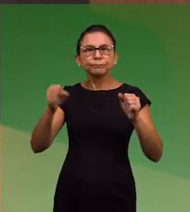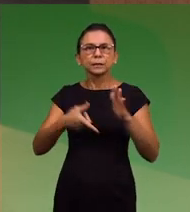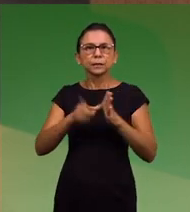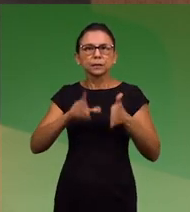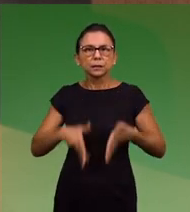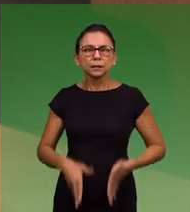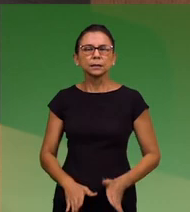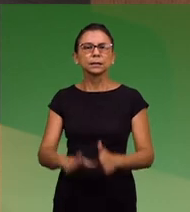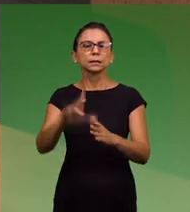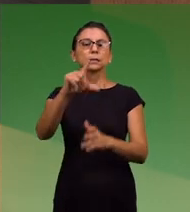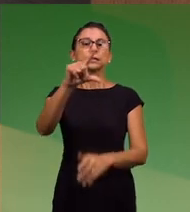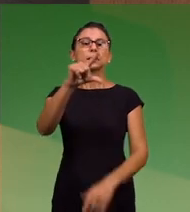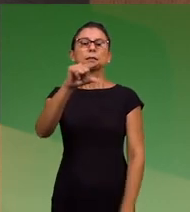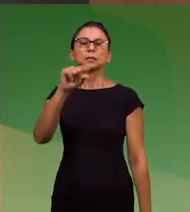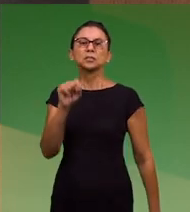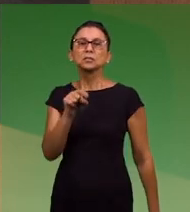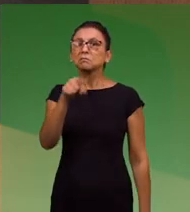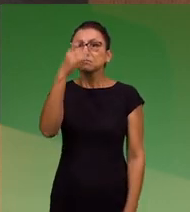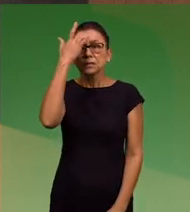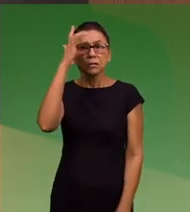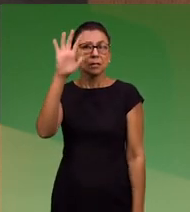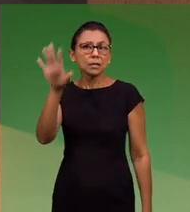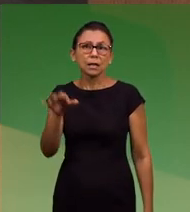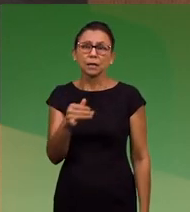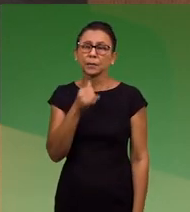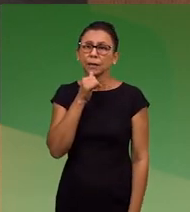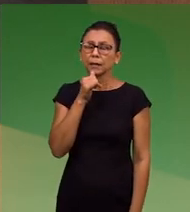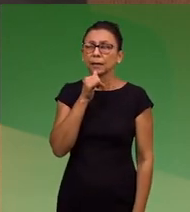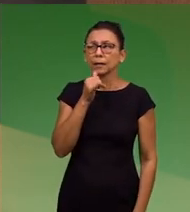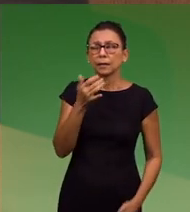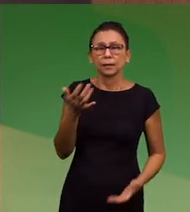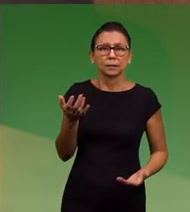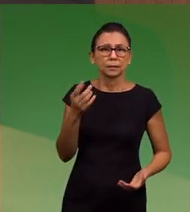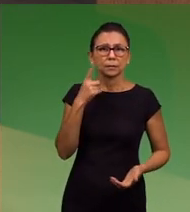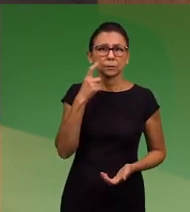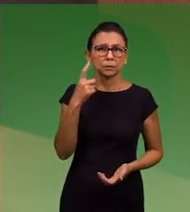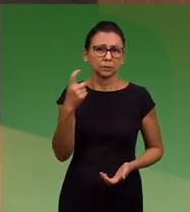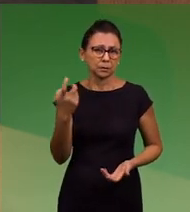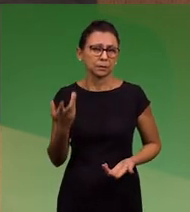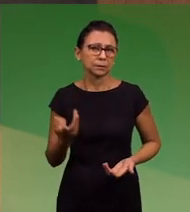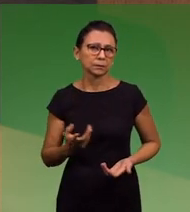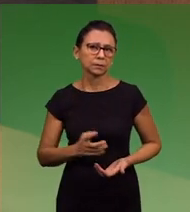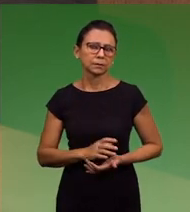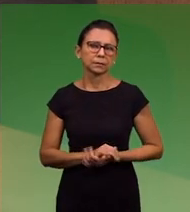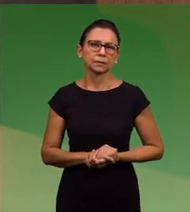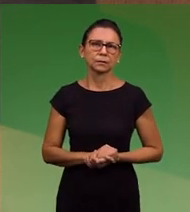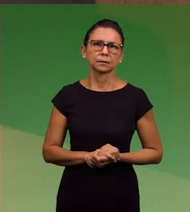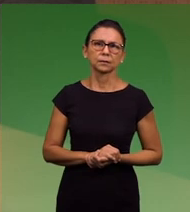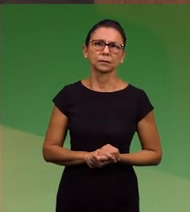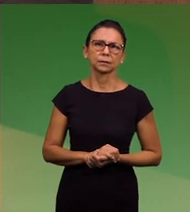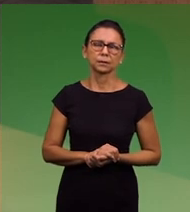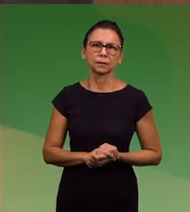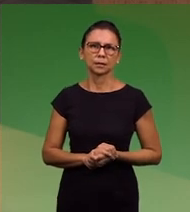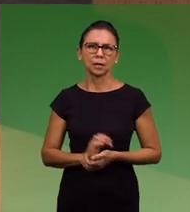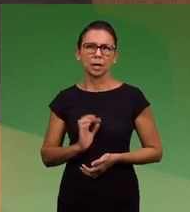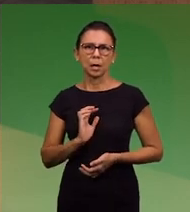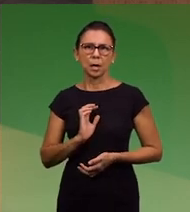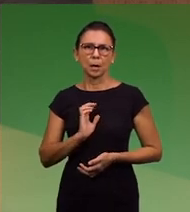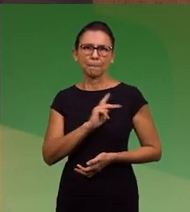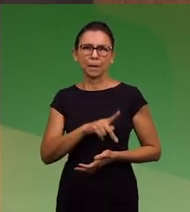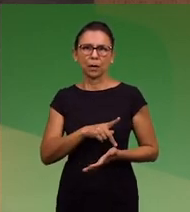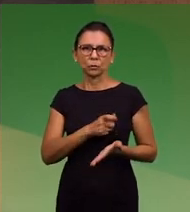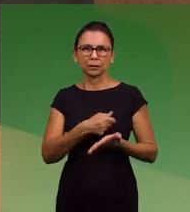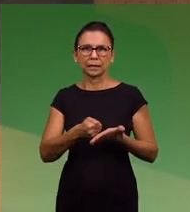né? E o homem, muitas vezes, não sabe. Por exemplo, eu gosto de usar um exemplo interessante que Paulo, quando escreve aos